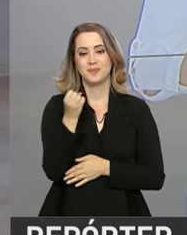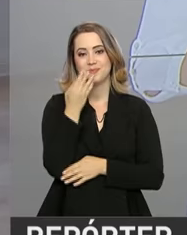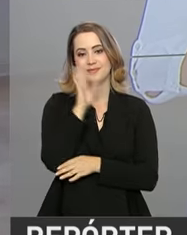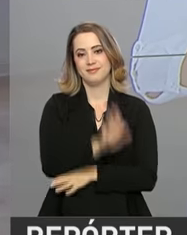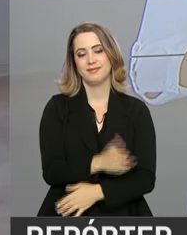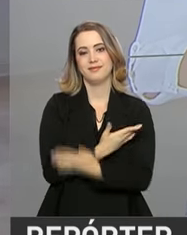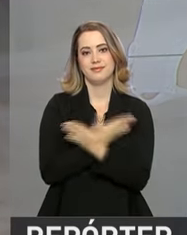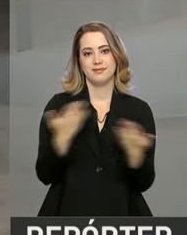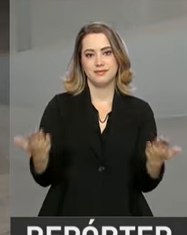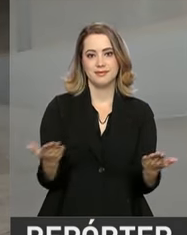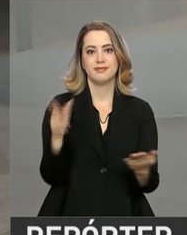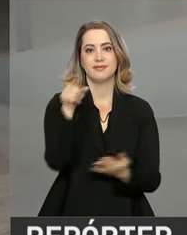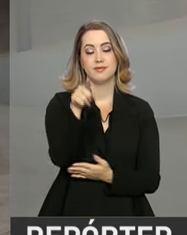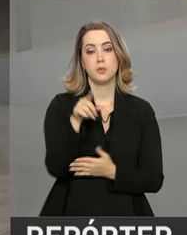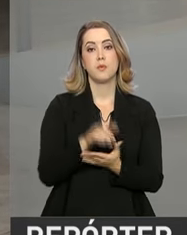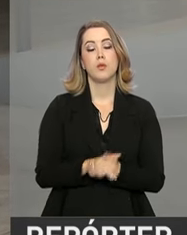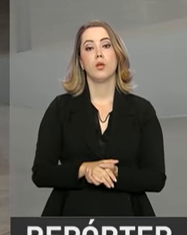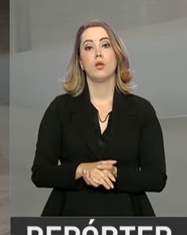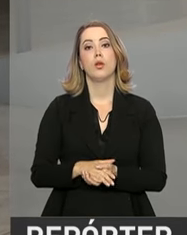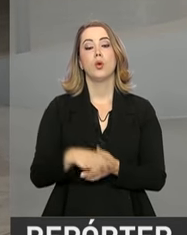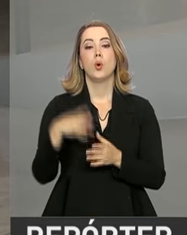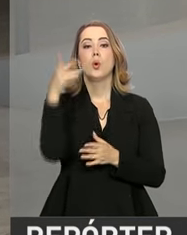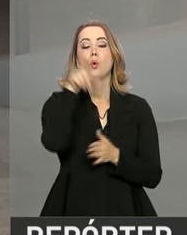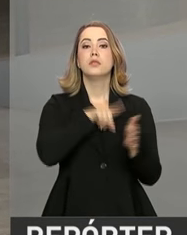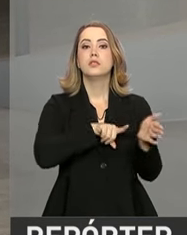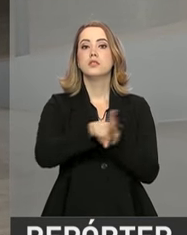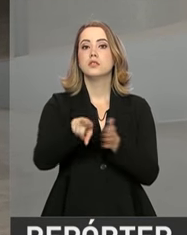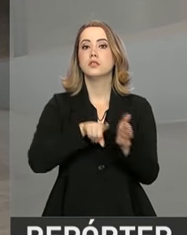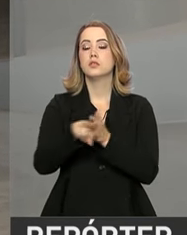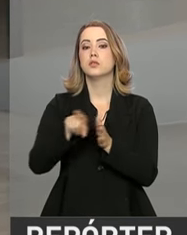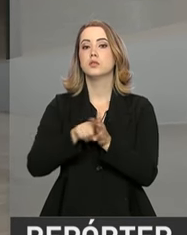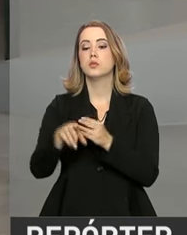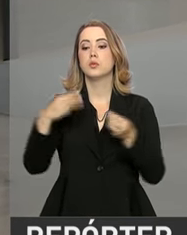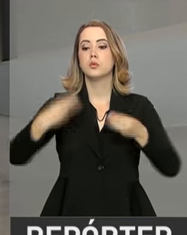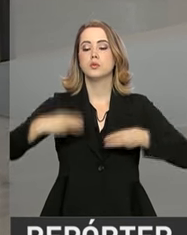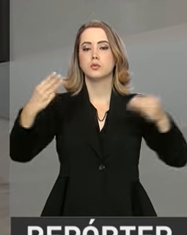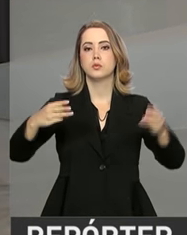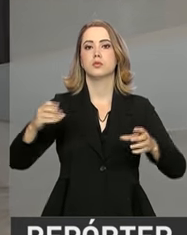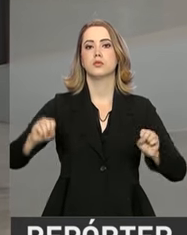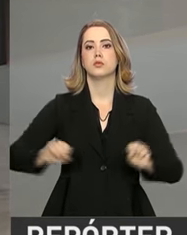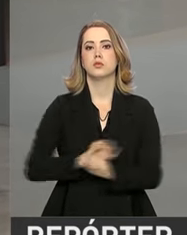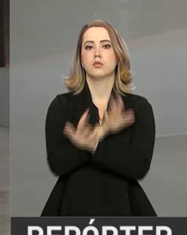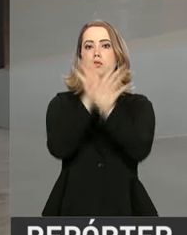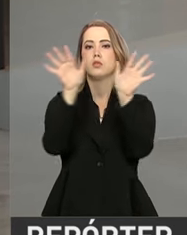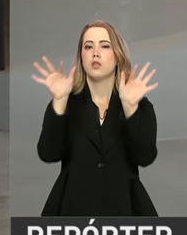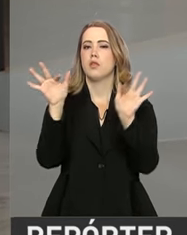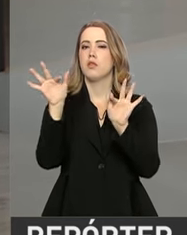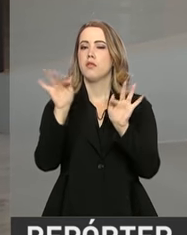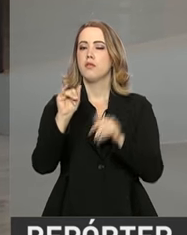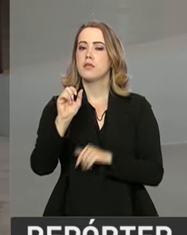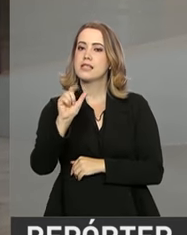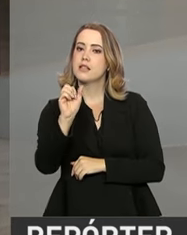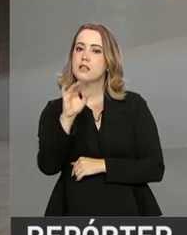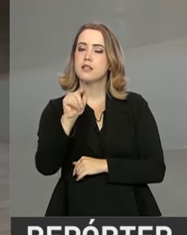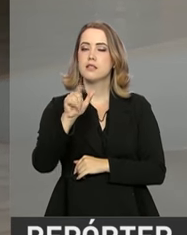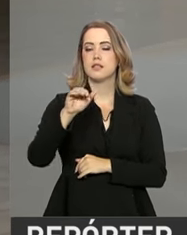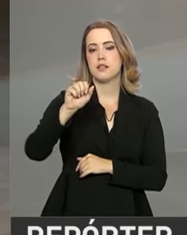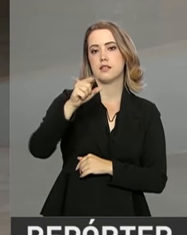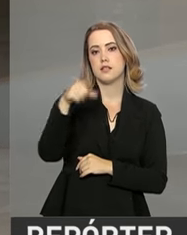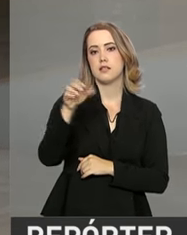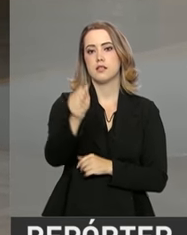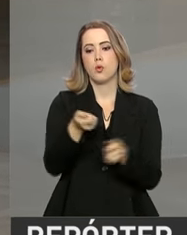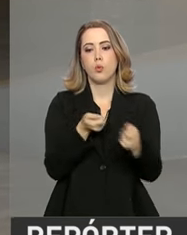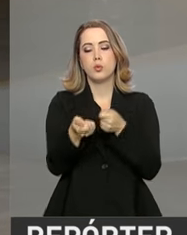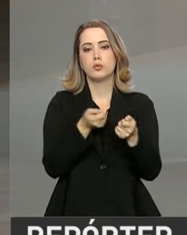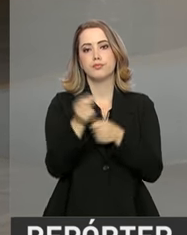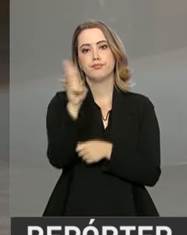Luiz Boa tarde Boa tarde a todos o levantamento feito pelo Ministério da Transparência fiscalização e controladoria Geral da União revelam que